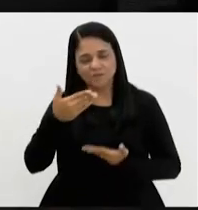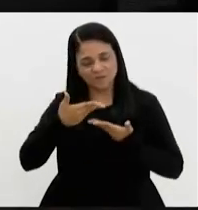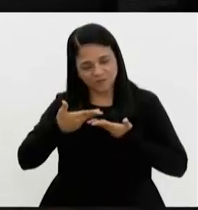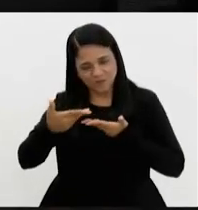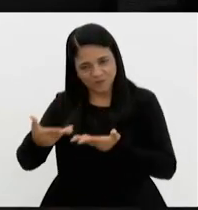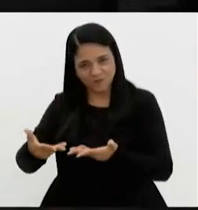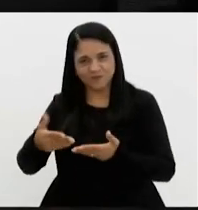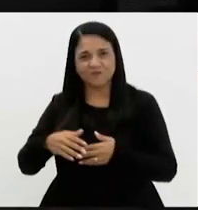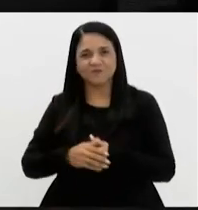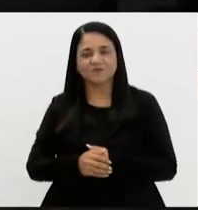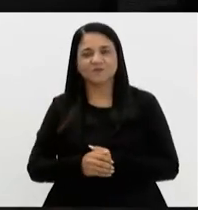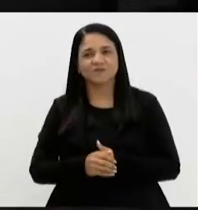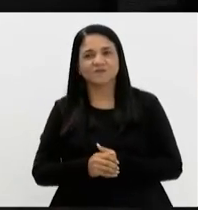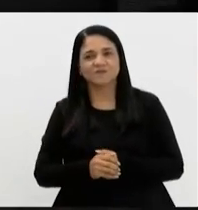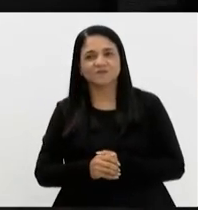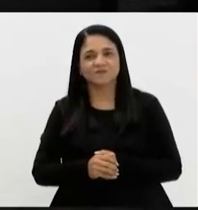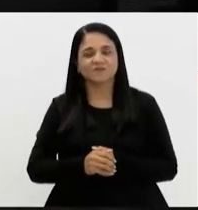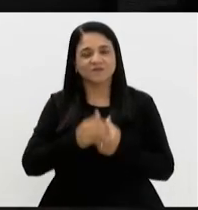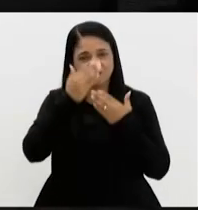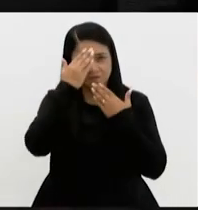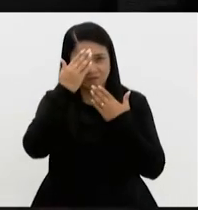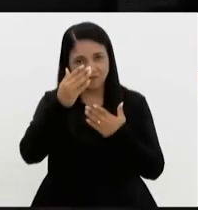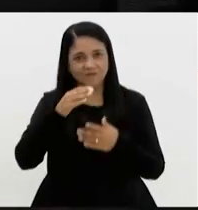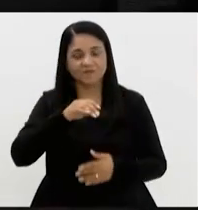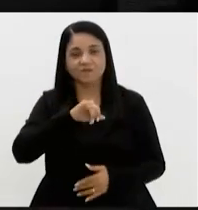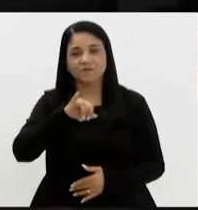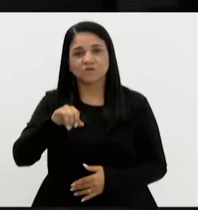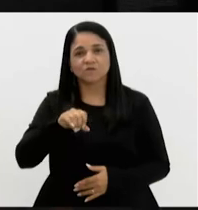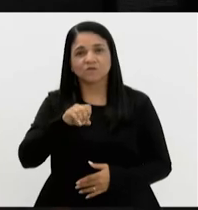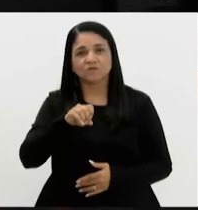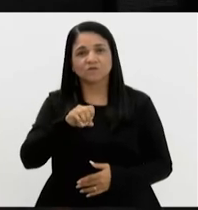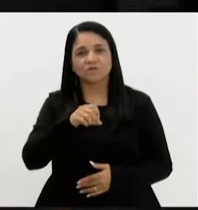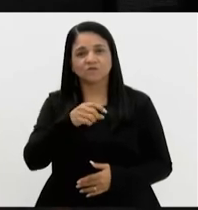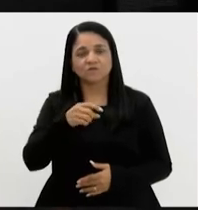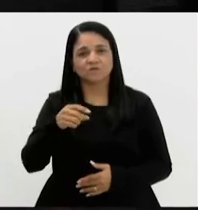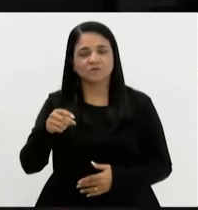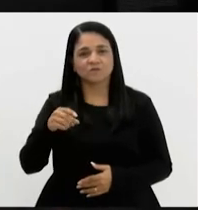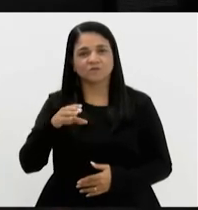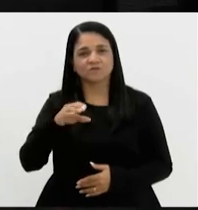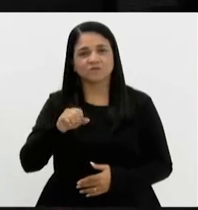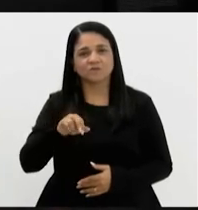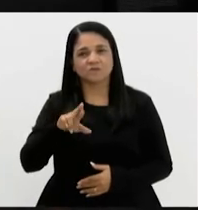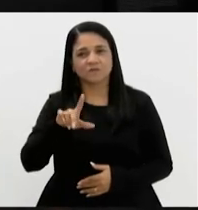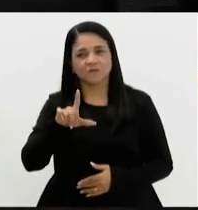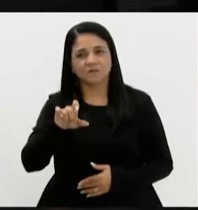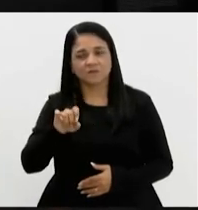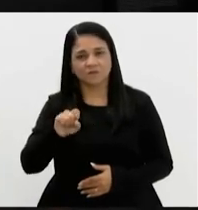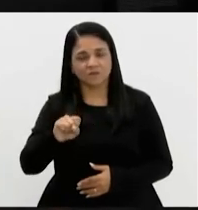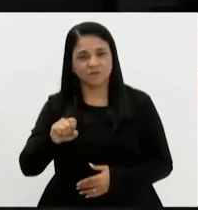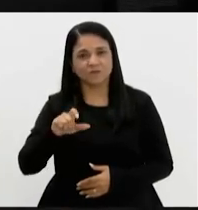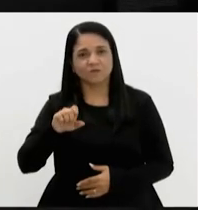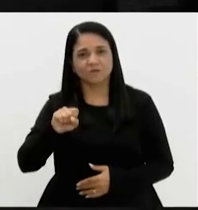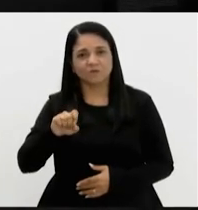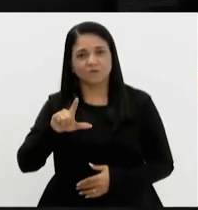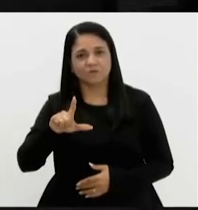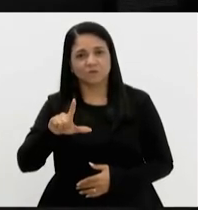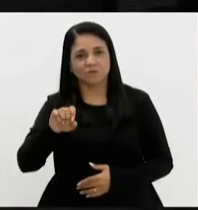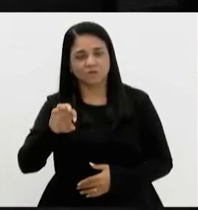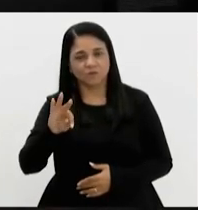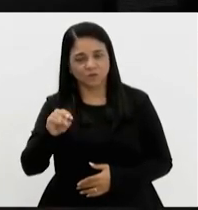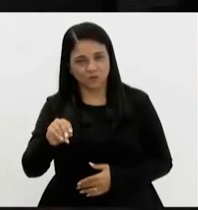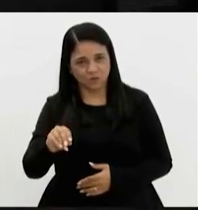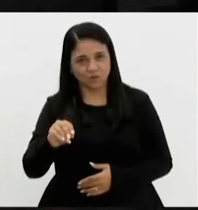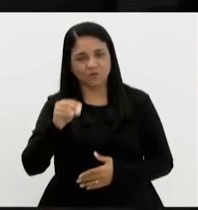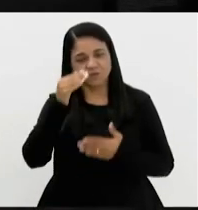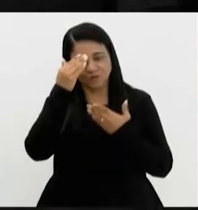eh agradecer também ao professor João Carlos Soto né pela oportunidade de revê-lo aqui em um outro evento no Rio já